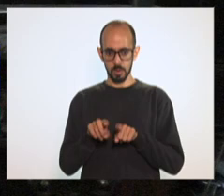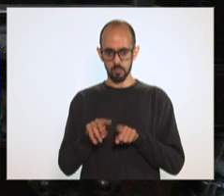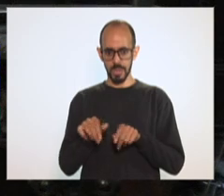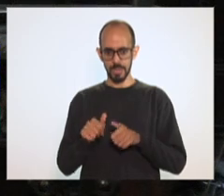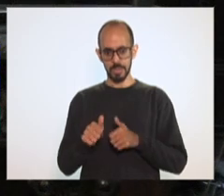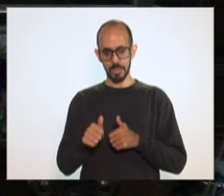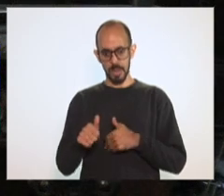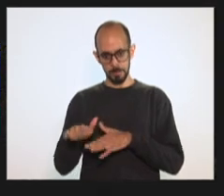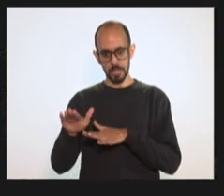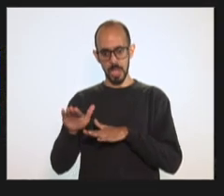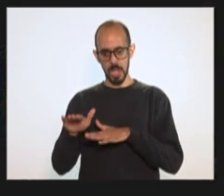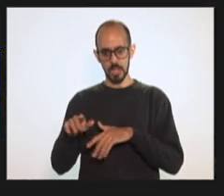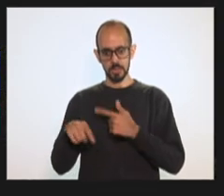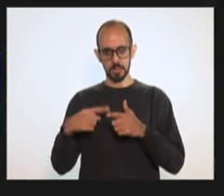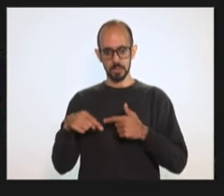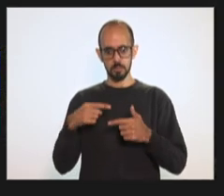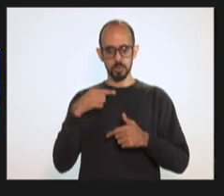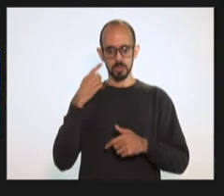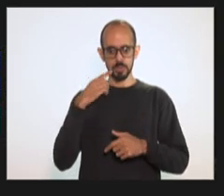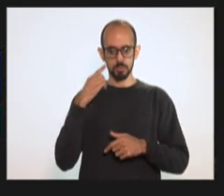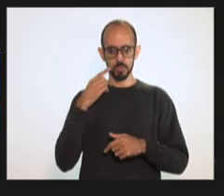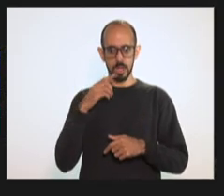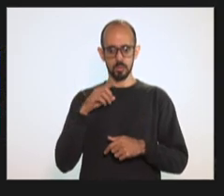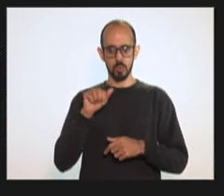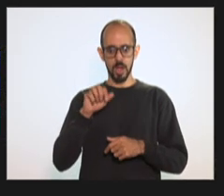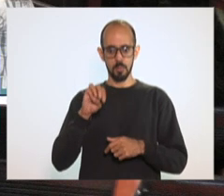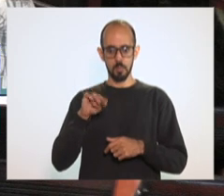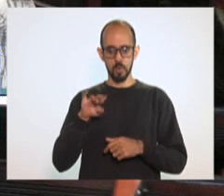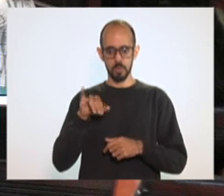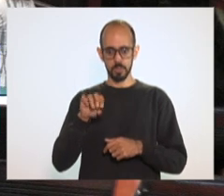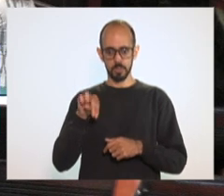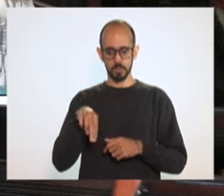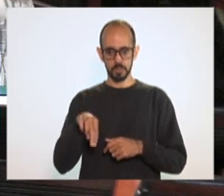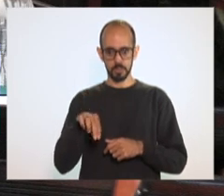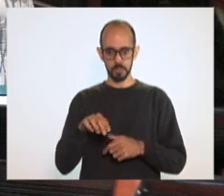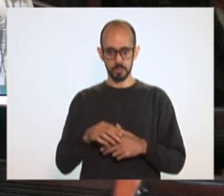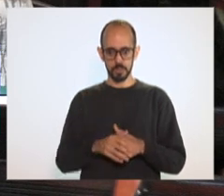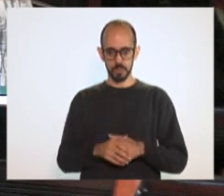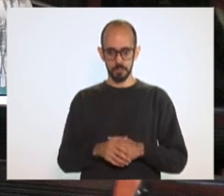Depois do deputado Amorim, Felipe Peixoto, pela ordem, Marta Rocha, Mônica e Mink.